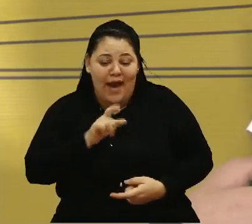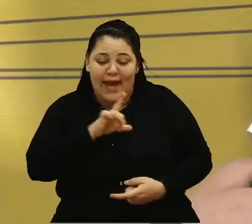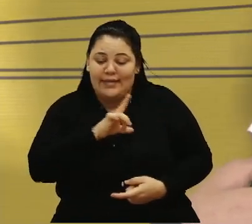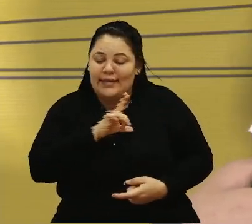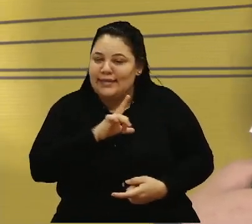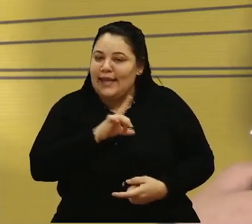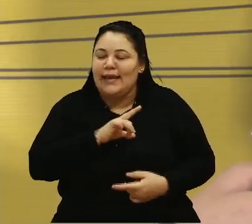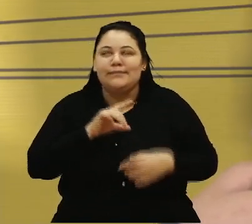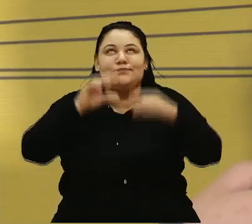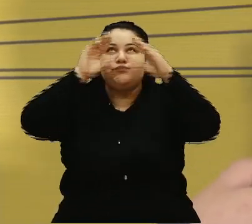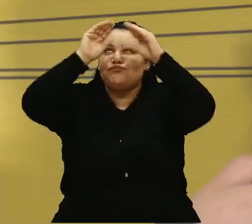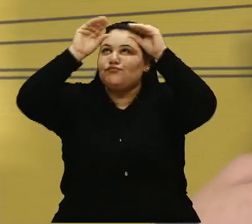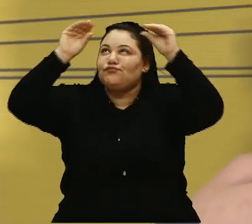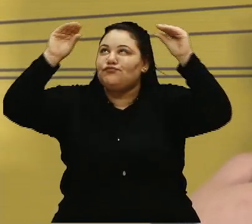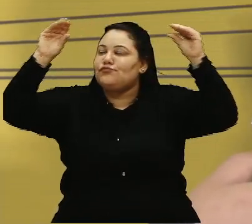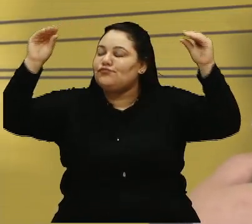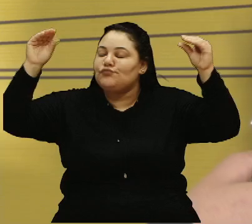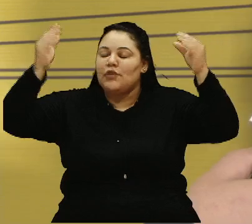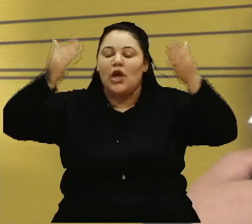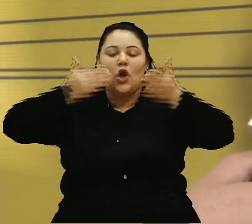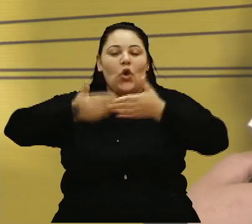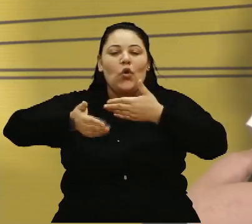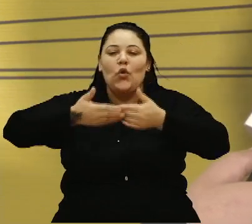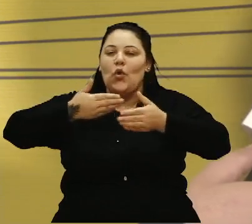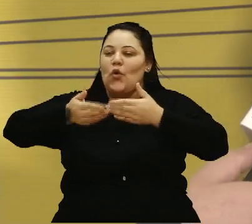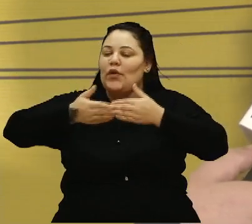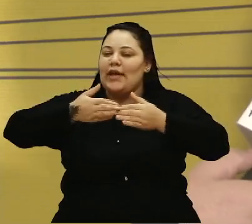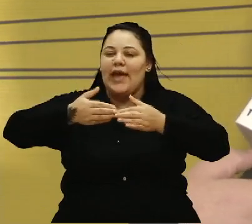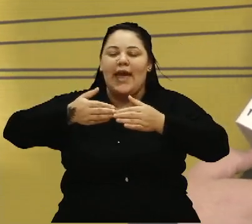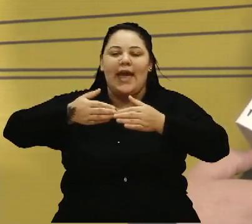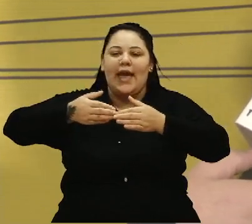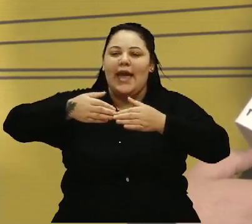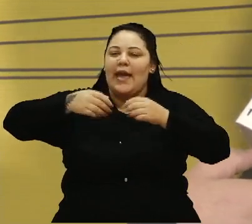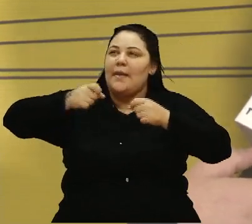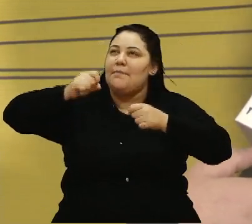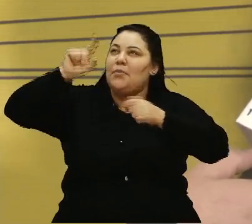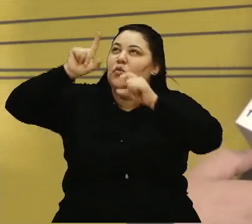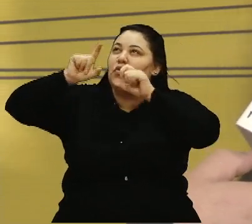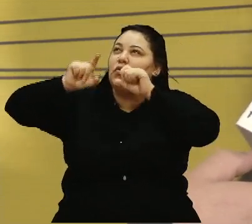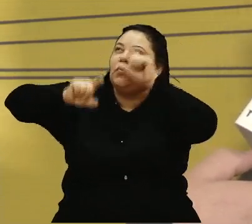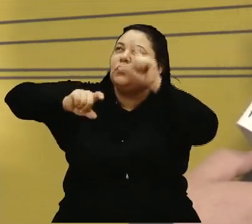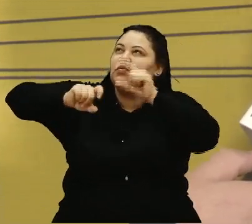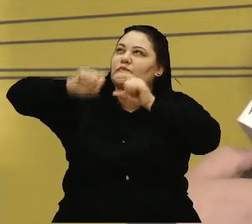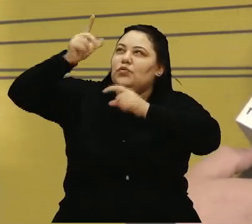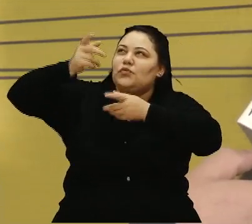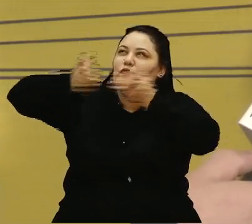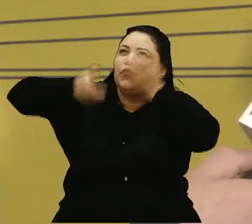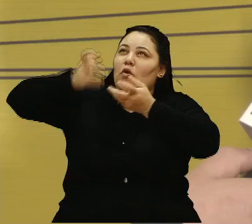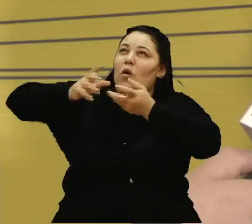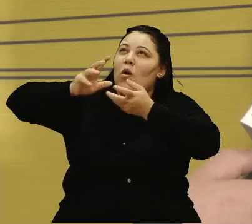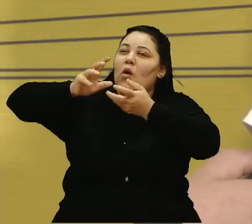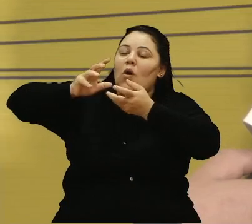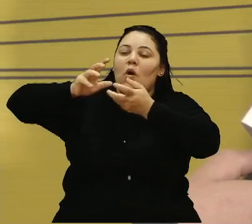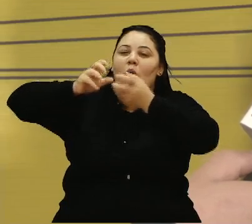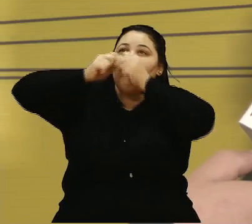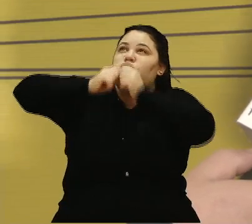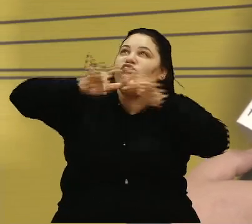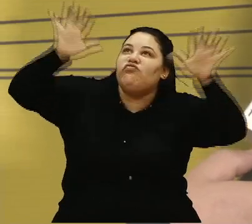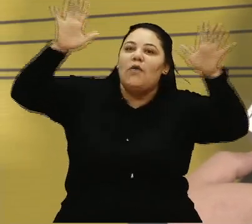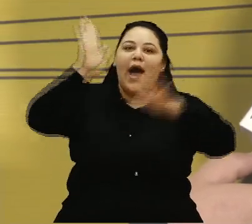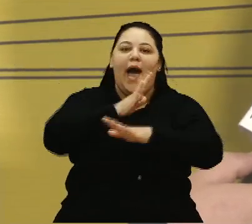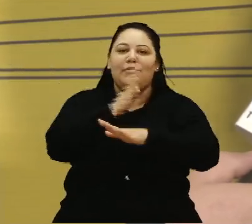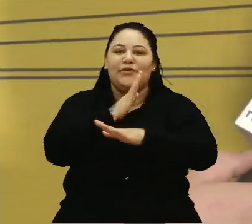de isopor. Qualquer fagulha, qualquer coisa pega fogo muito rápido. E lá a gente